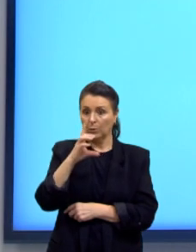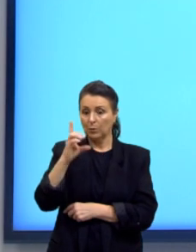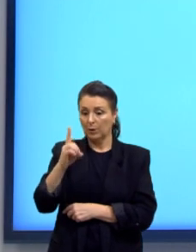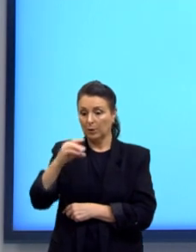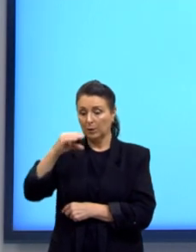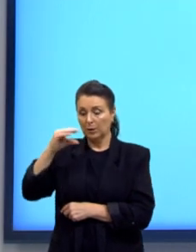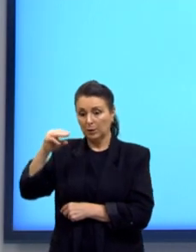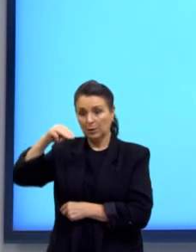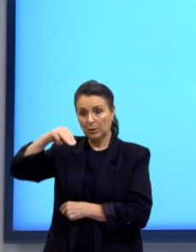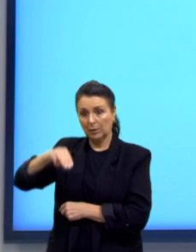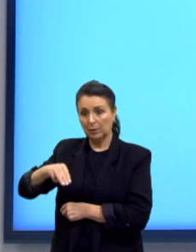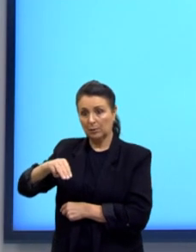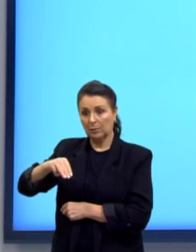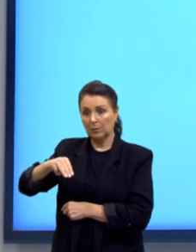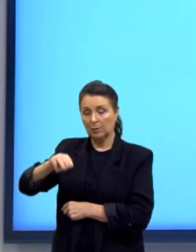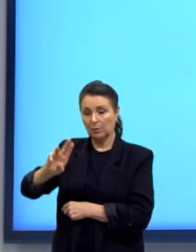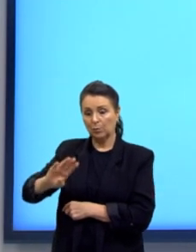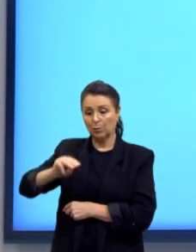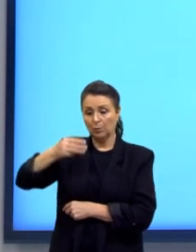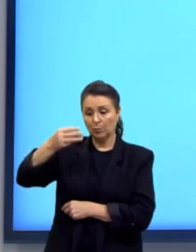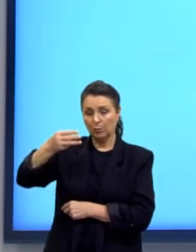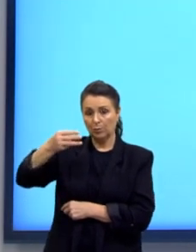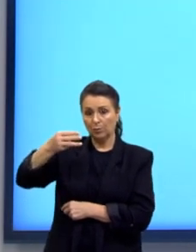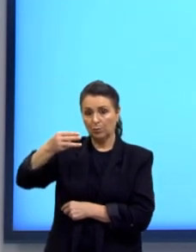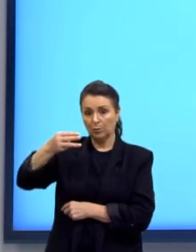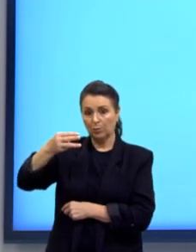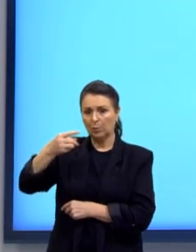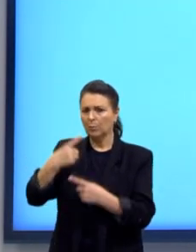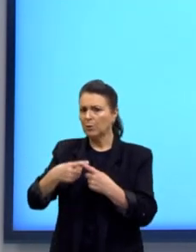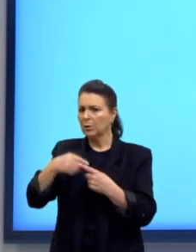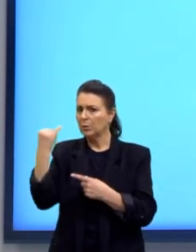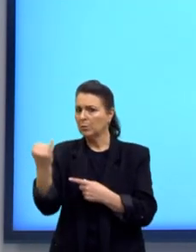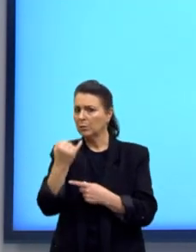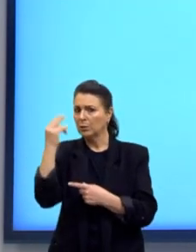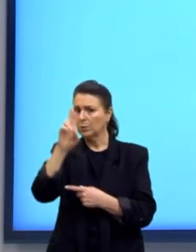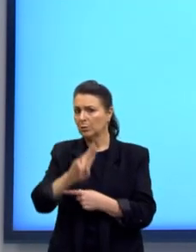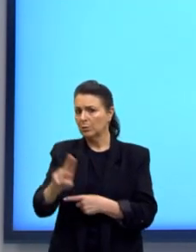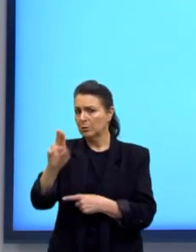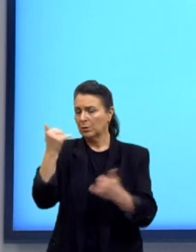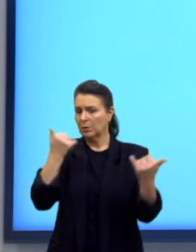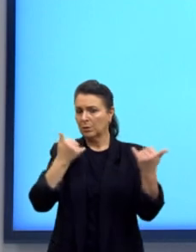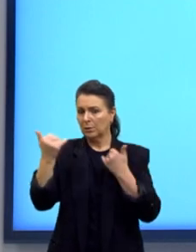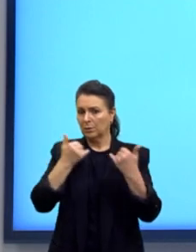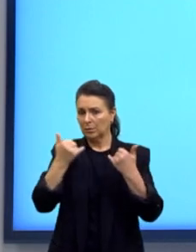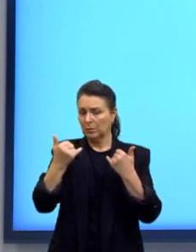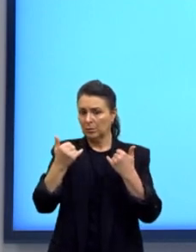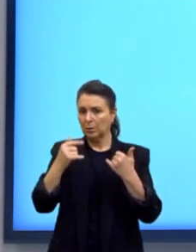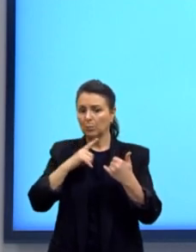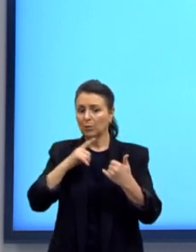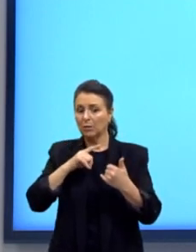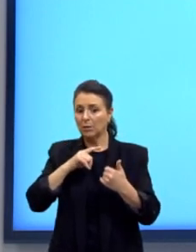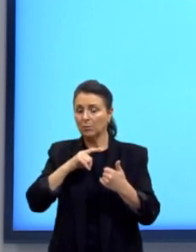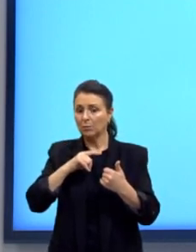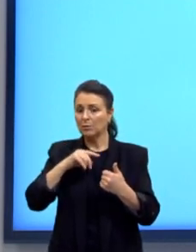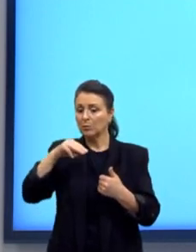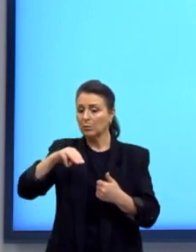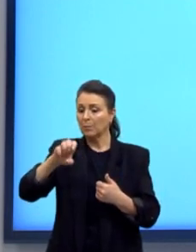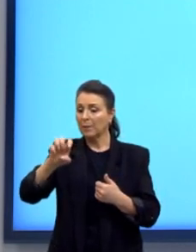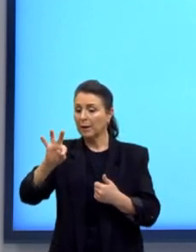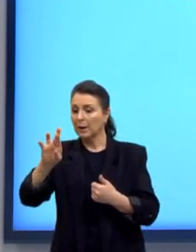cúbico por quê que nós vamos utilizar essa informação porque nós estamos ali com as unidades né em metros